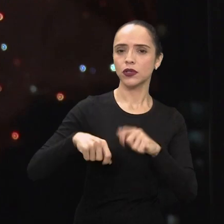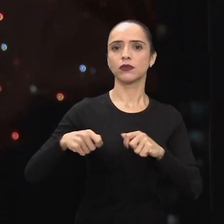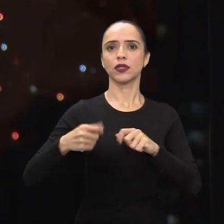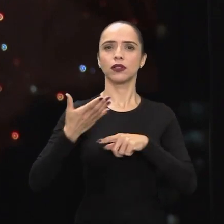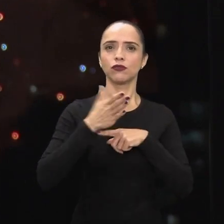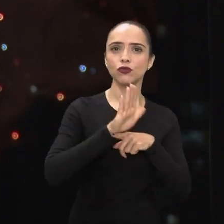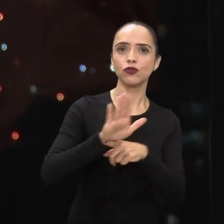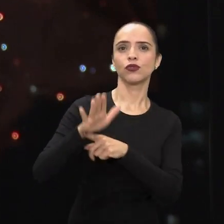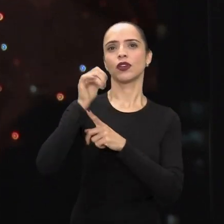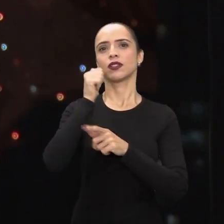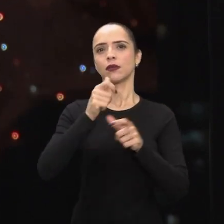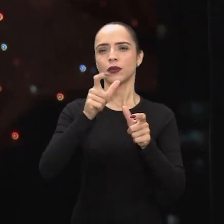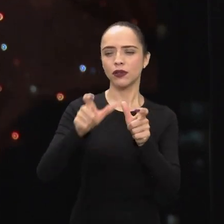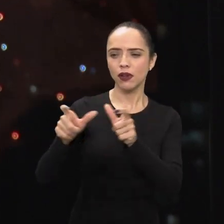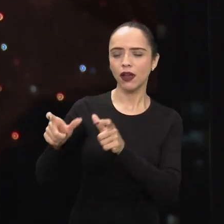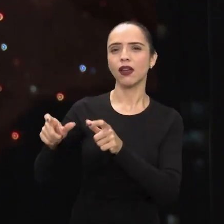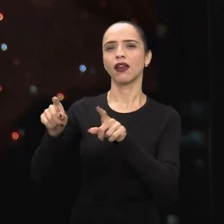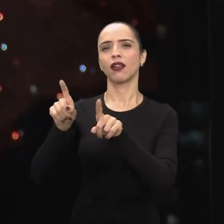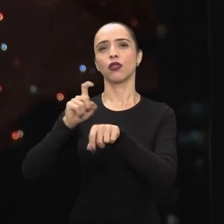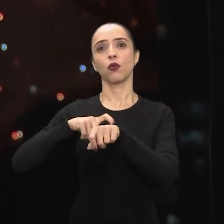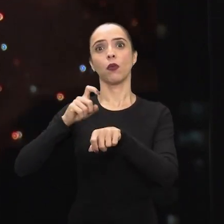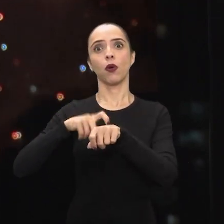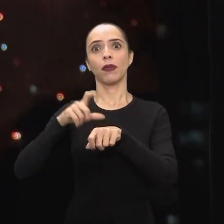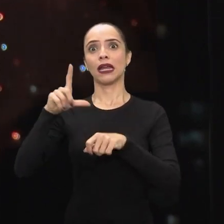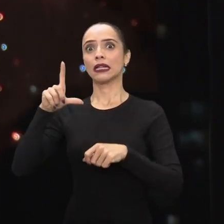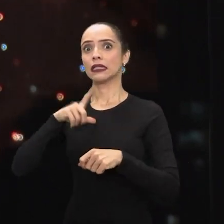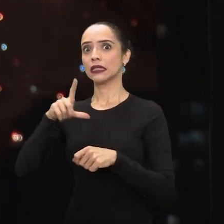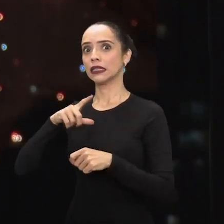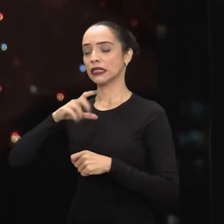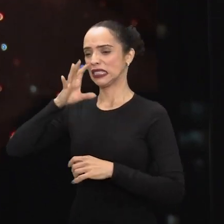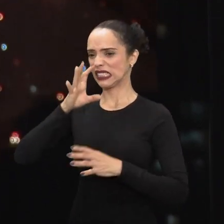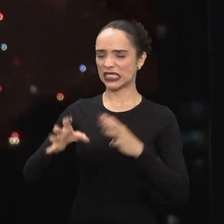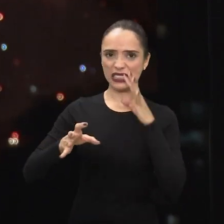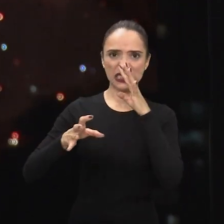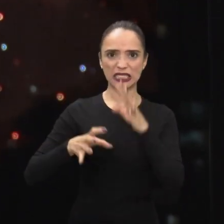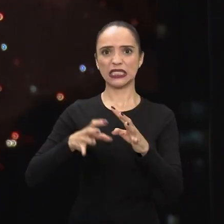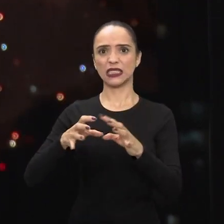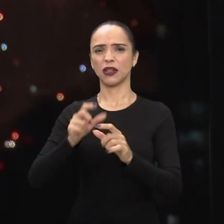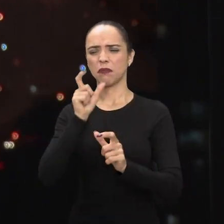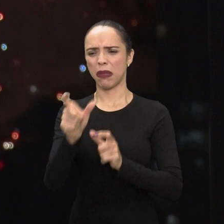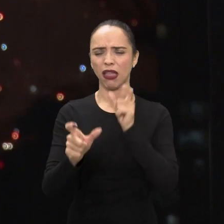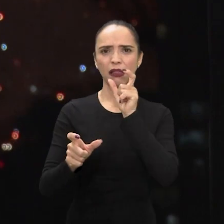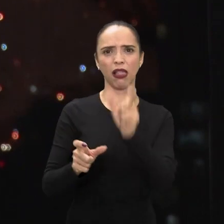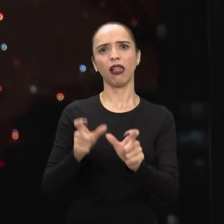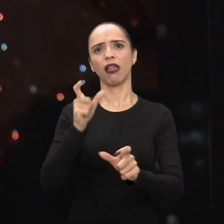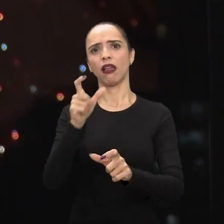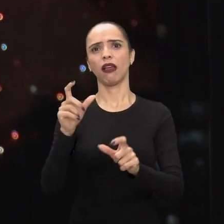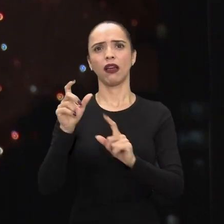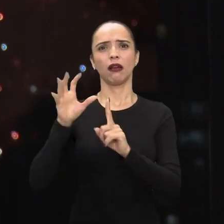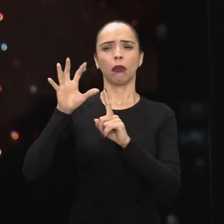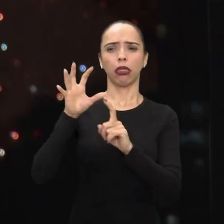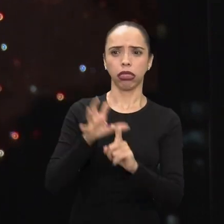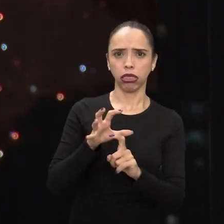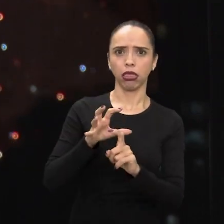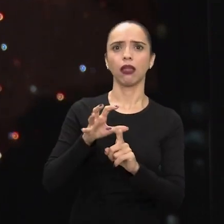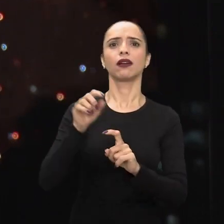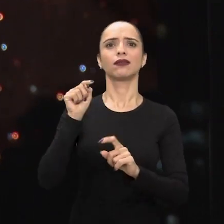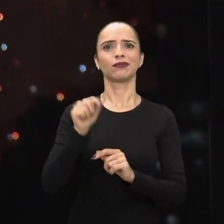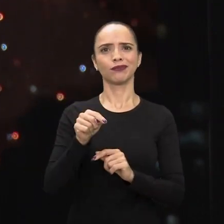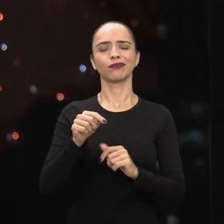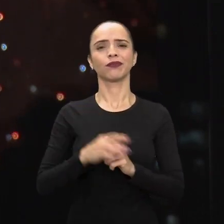possibilidade de acudir a mulher na hora que ela tá sendo ameaçada né Na hora que ela denuncia